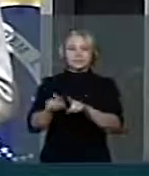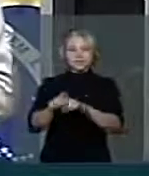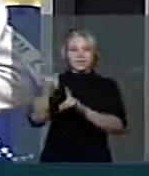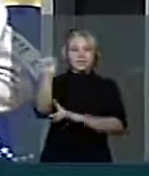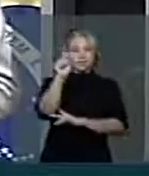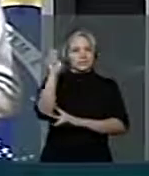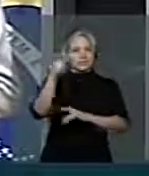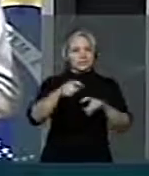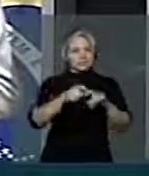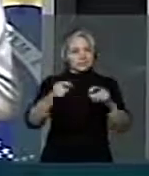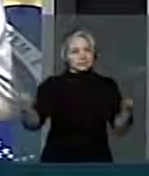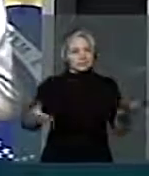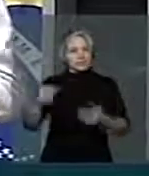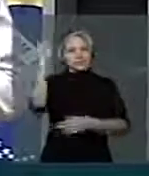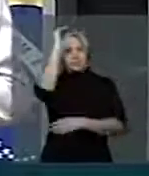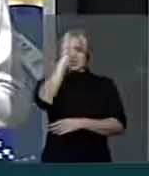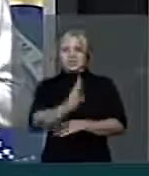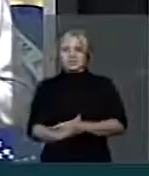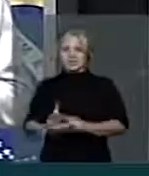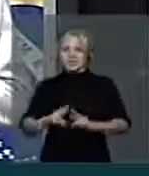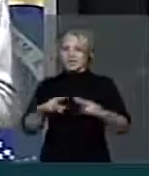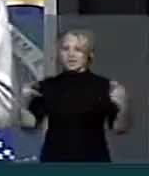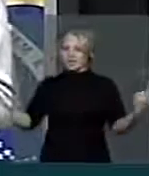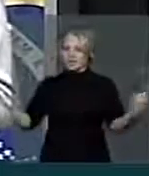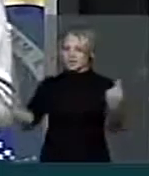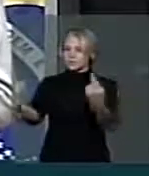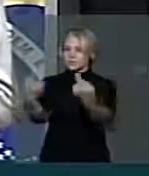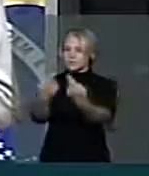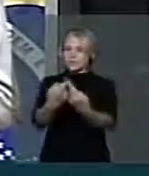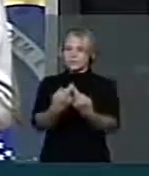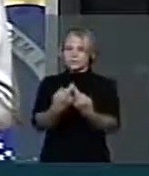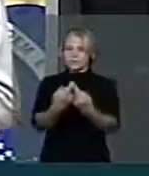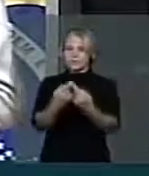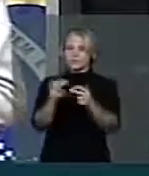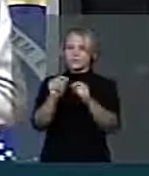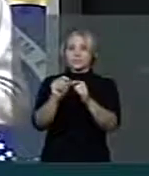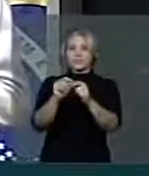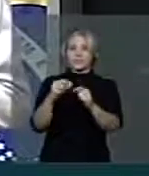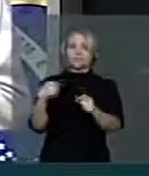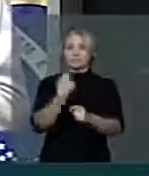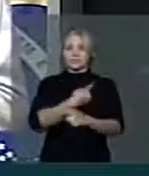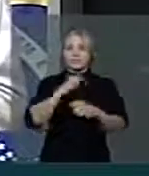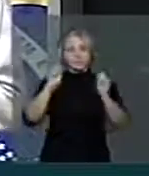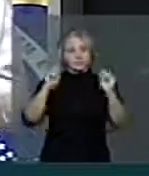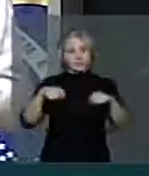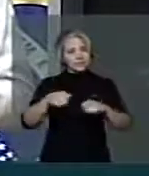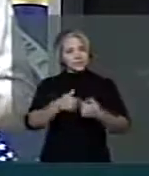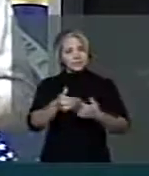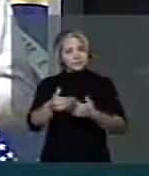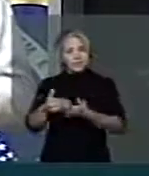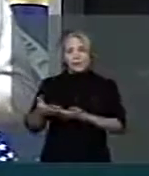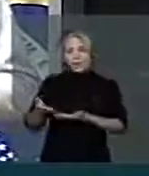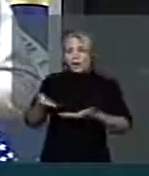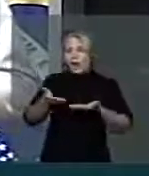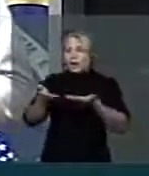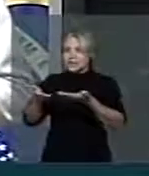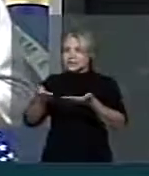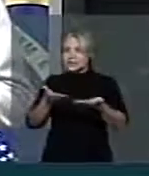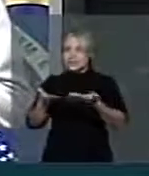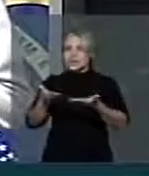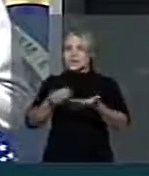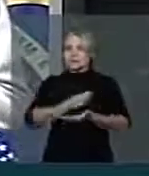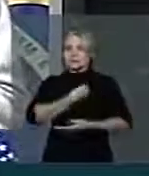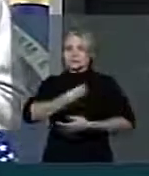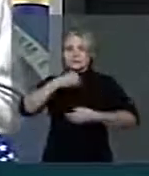nosso Brasil fez uma reunião fazendo com que nós pudéssemos alinhar um posicionamento